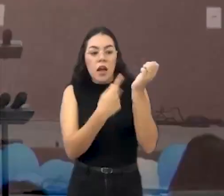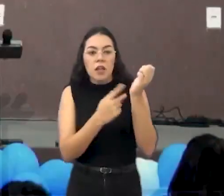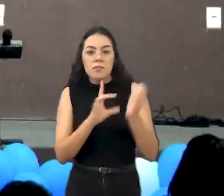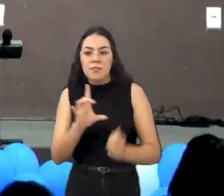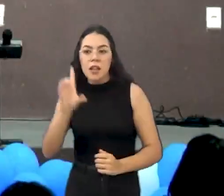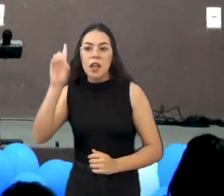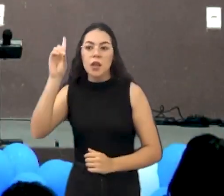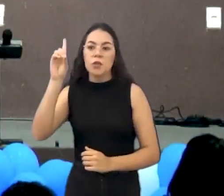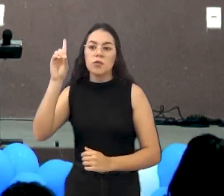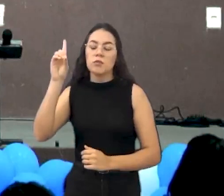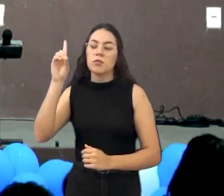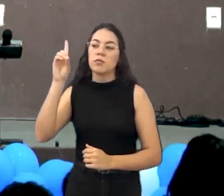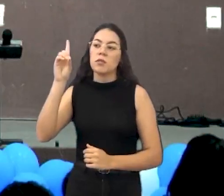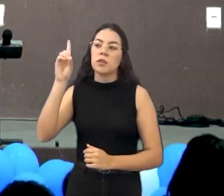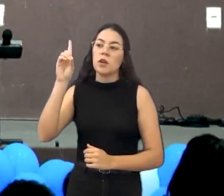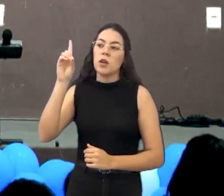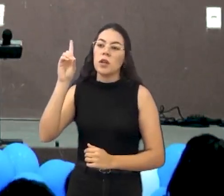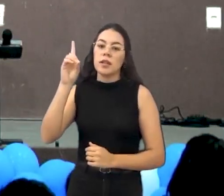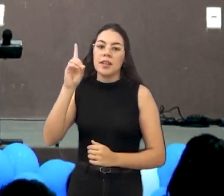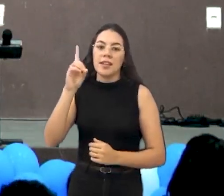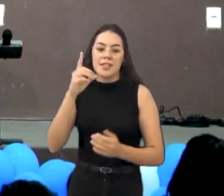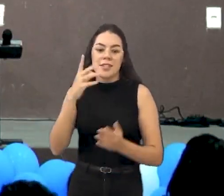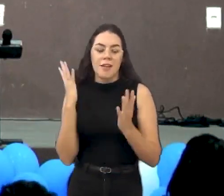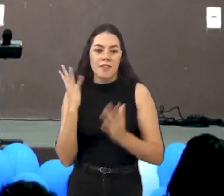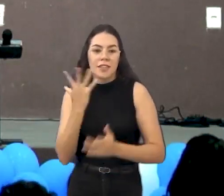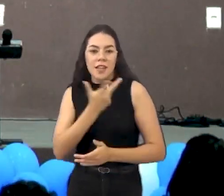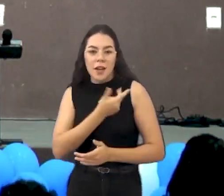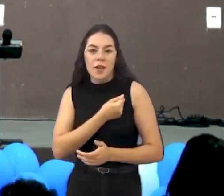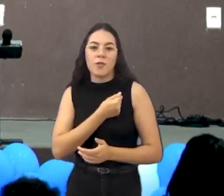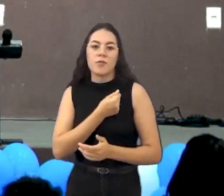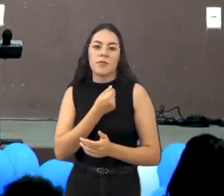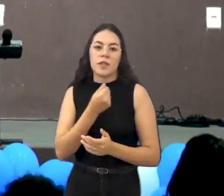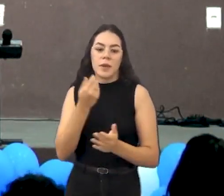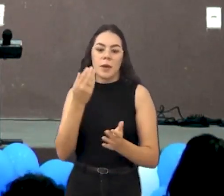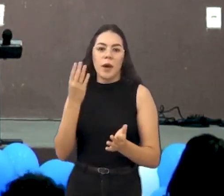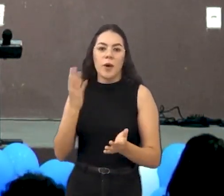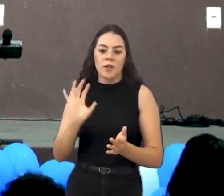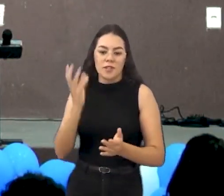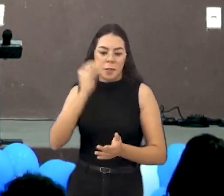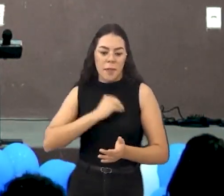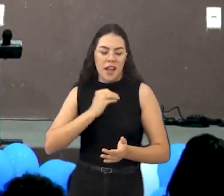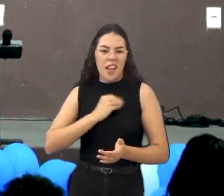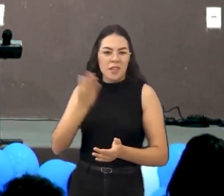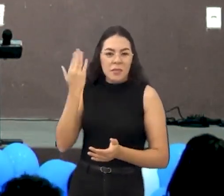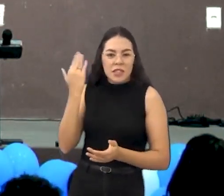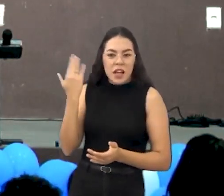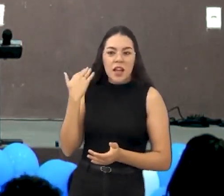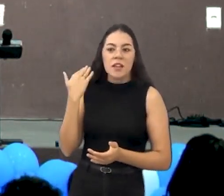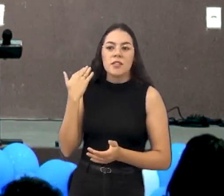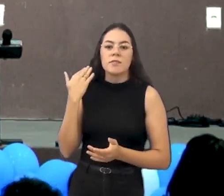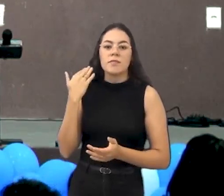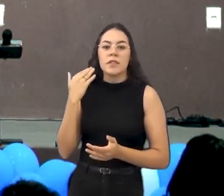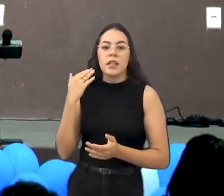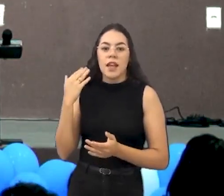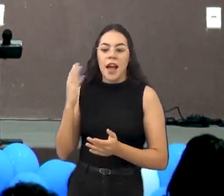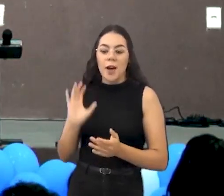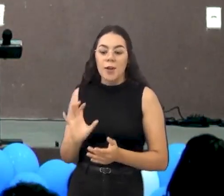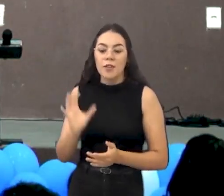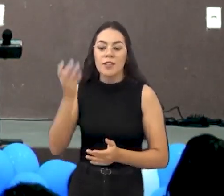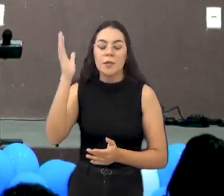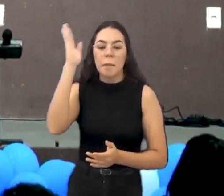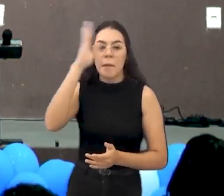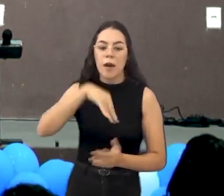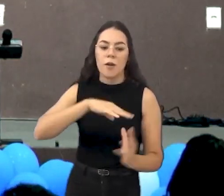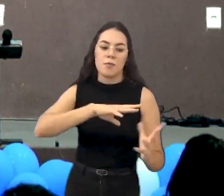divino, o plano de resgate do que se perdeu por causa do pecado, pecado esse que trouxe maldição sobre